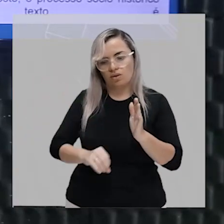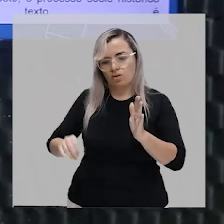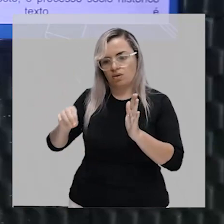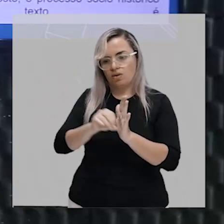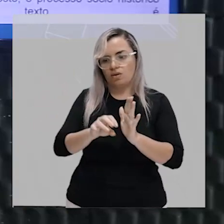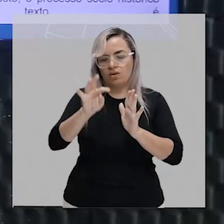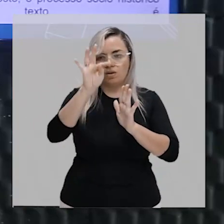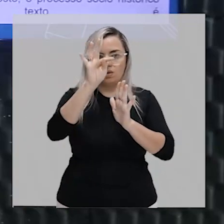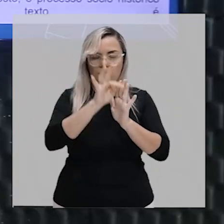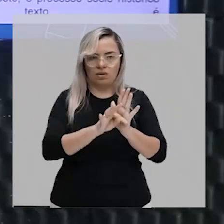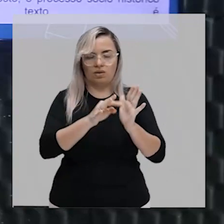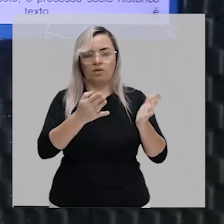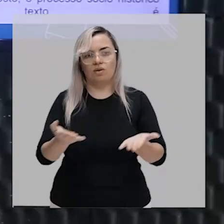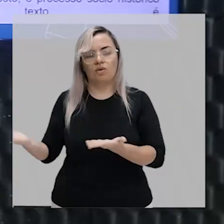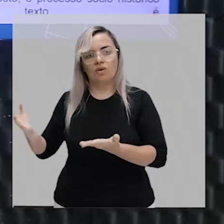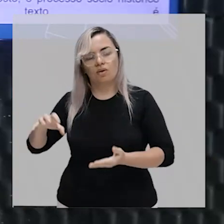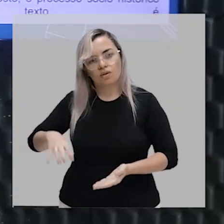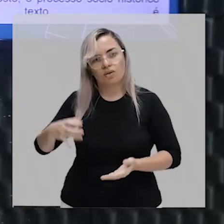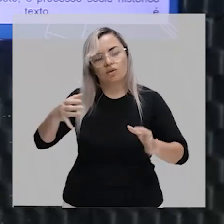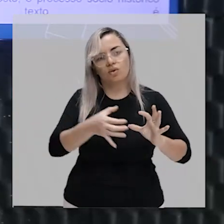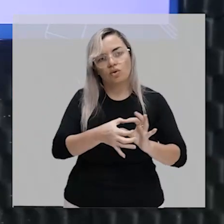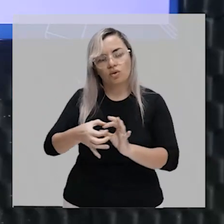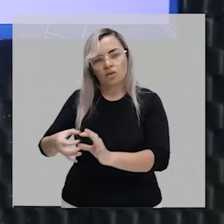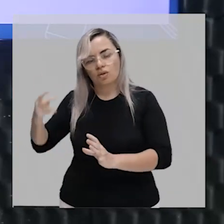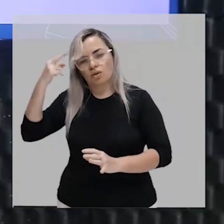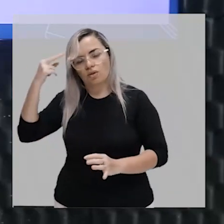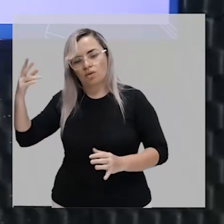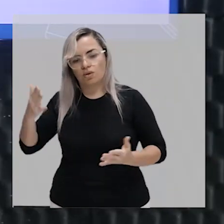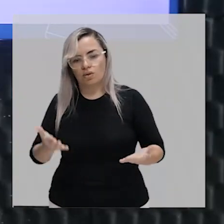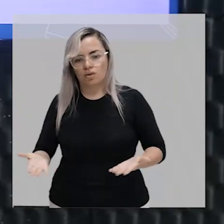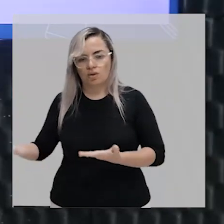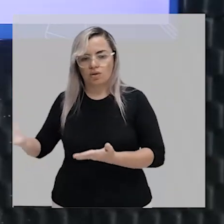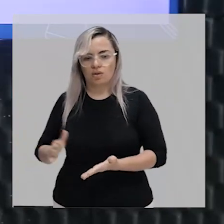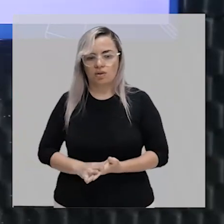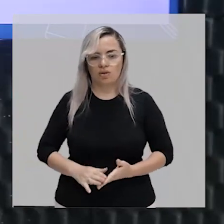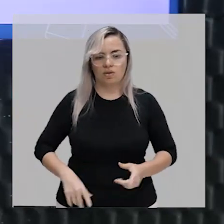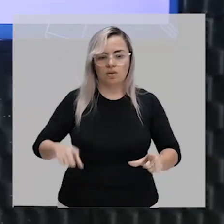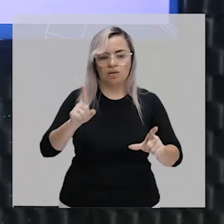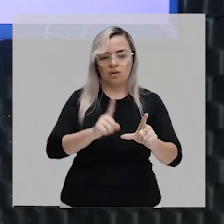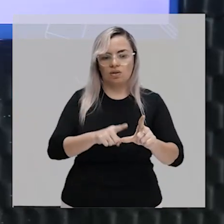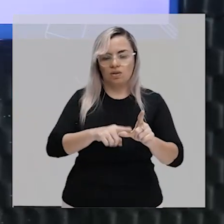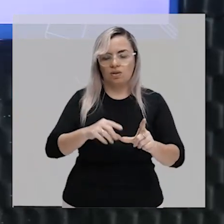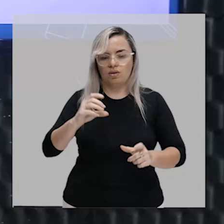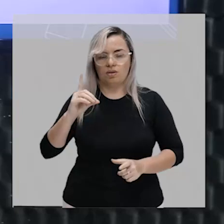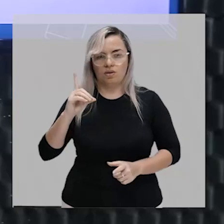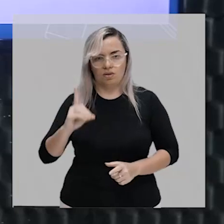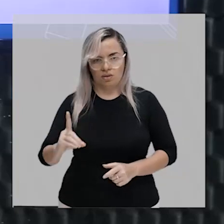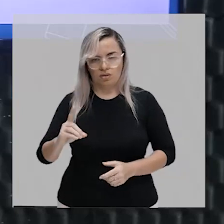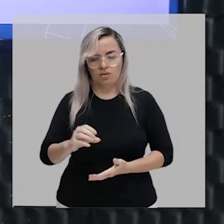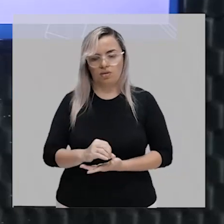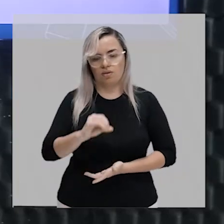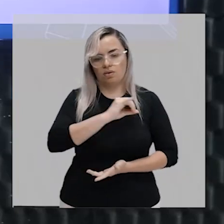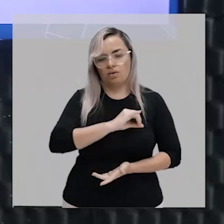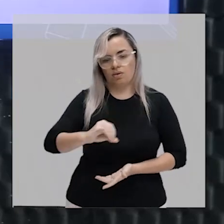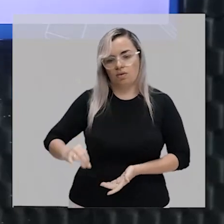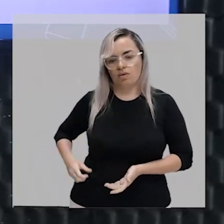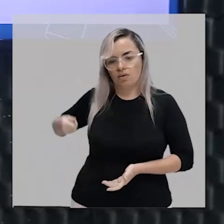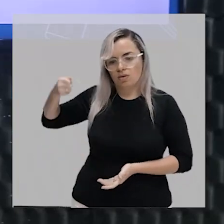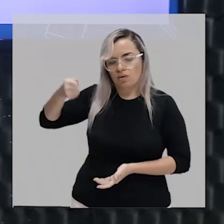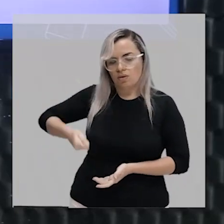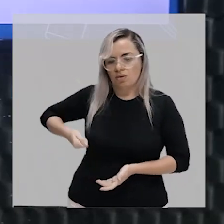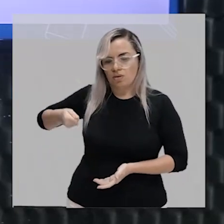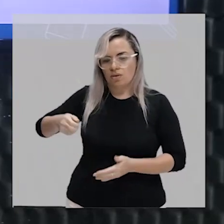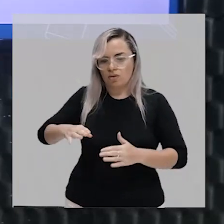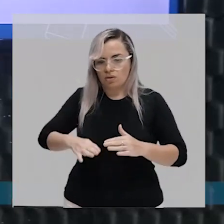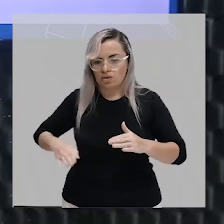texto, o processo é o evento, o acontecimento é o quê? Letra D de dado, o imperialismo, cujo ápice ocorreu